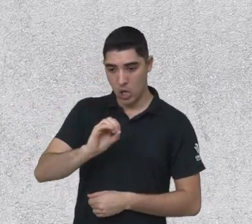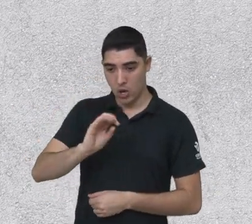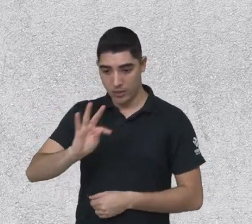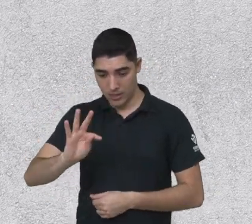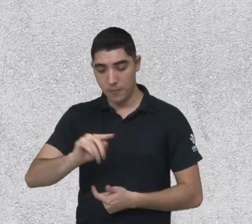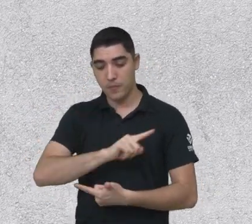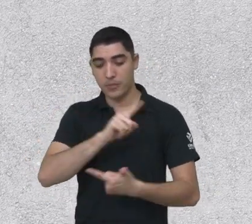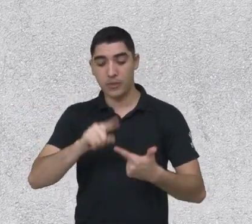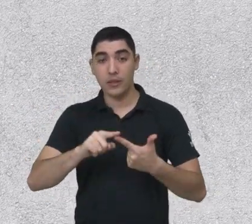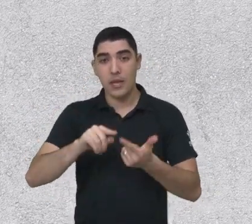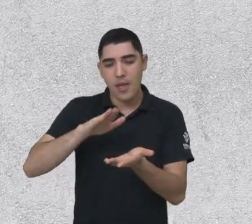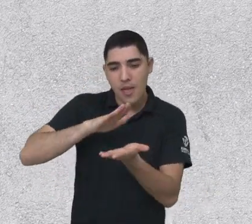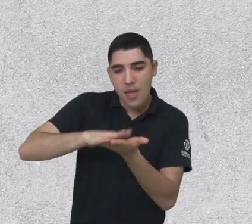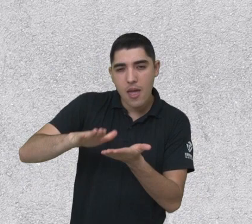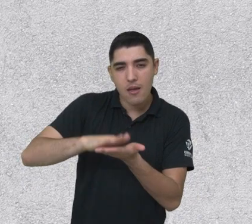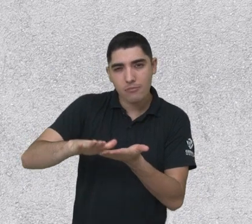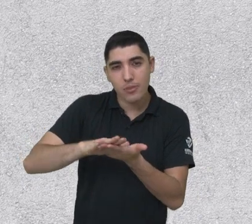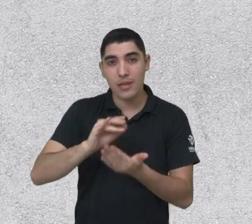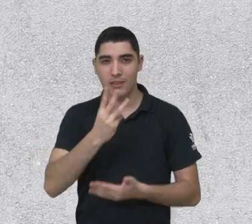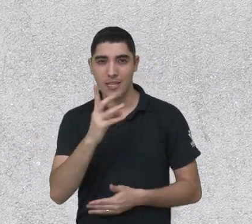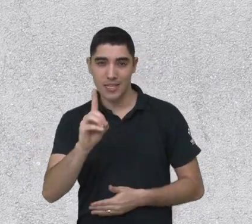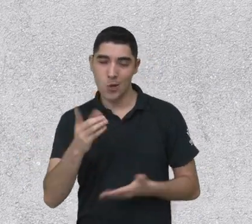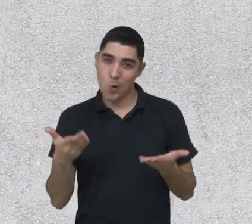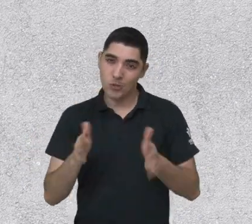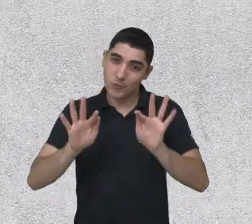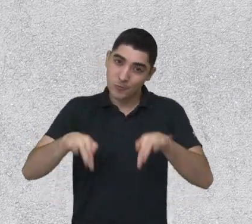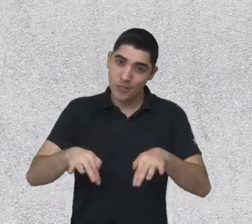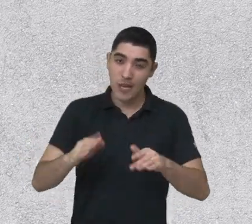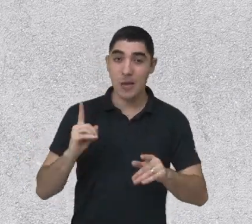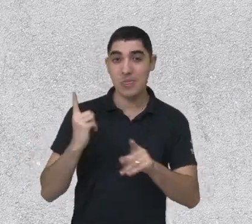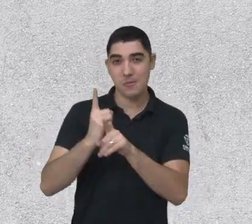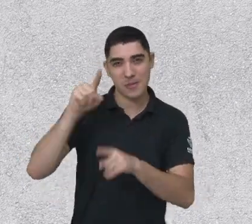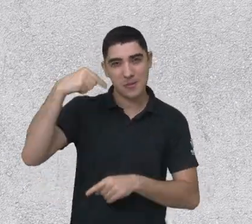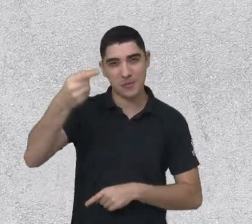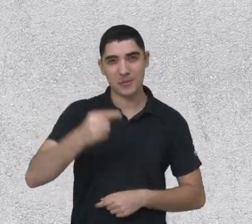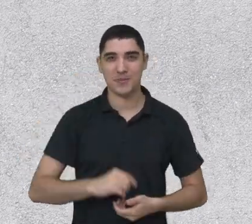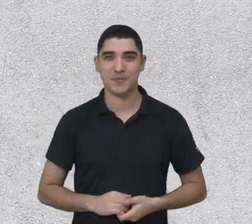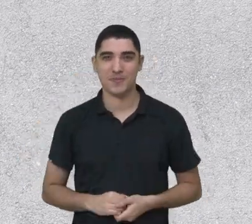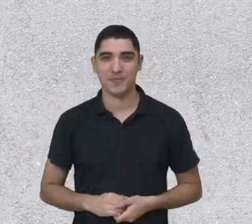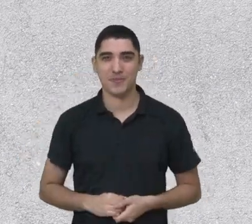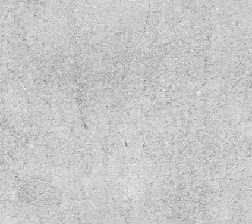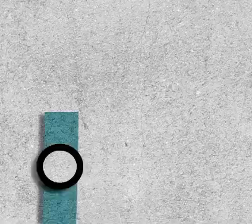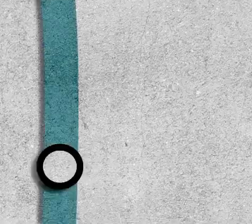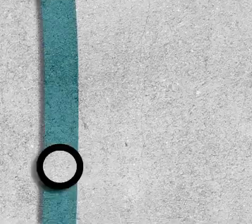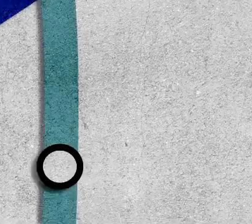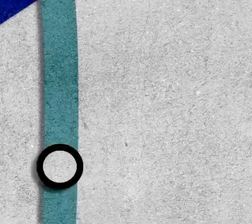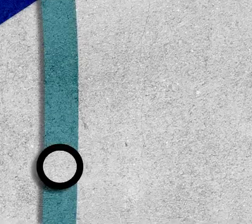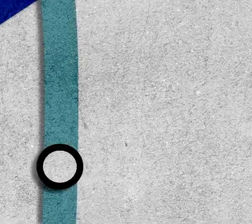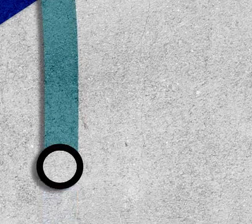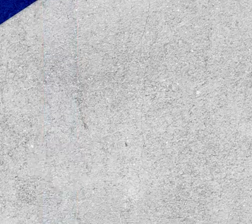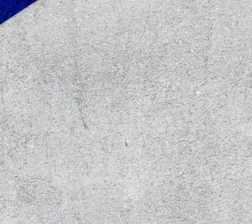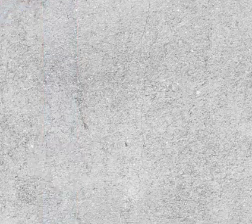IoT e impressora 3D. Por hoje é isso. Até a próxima plataforma do conhecimento.